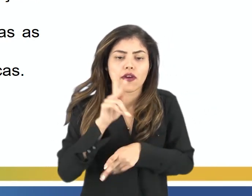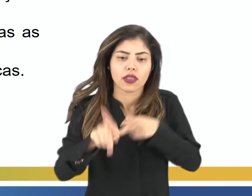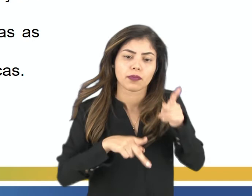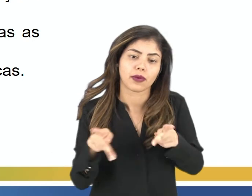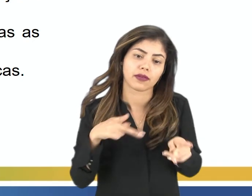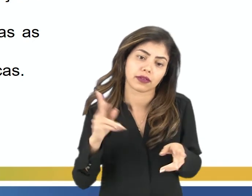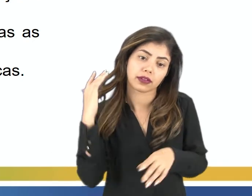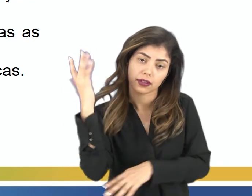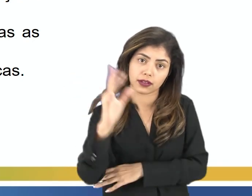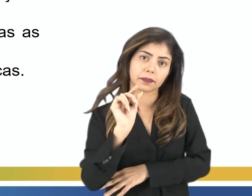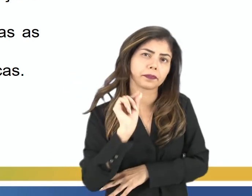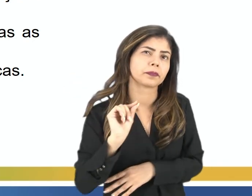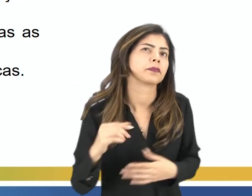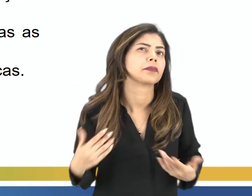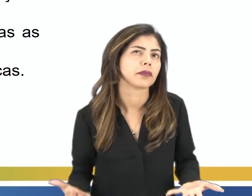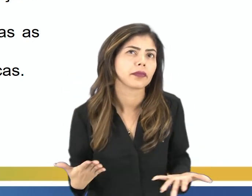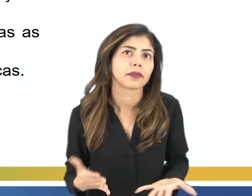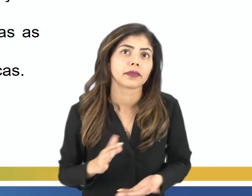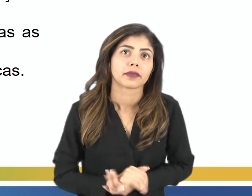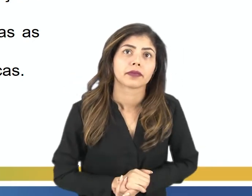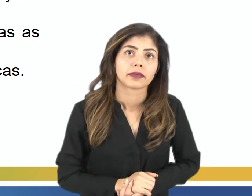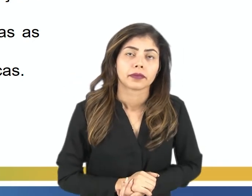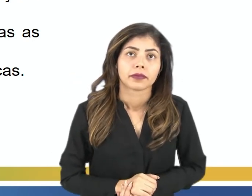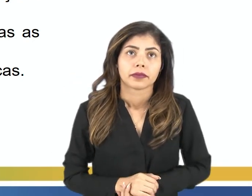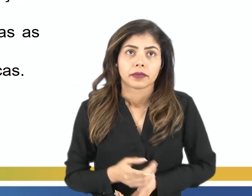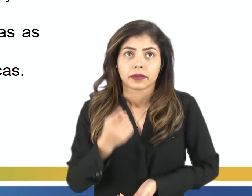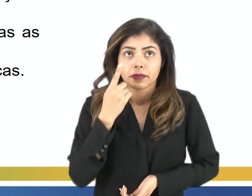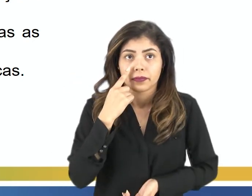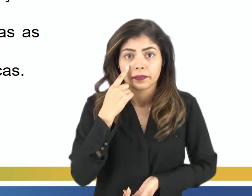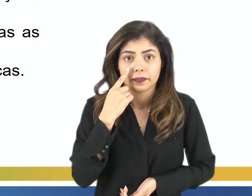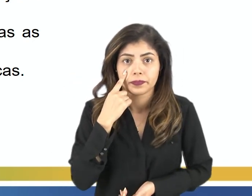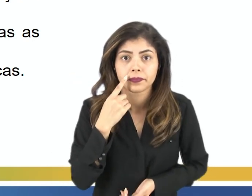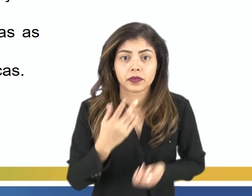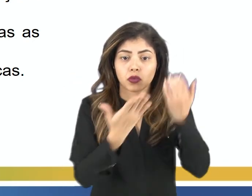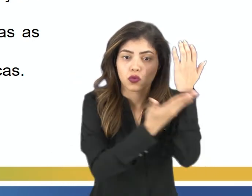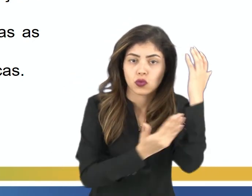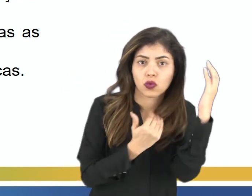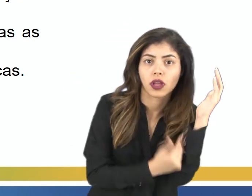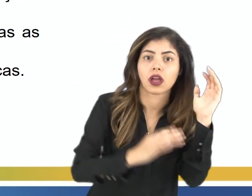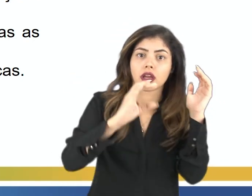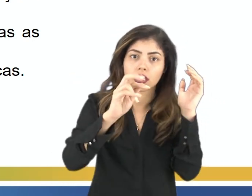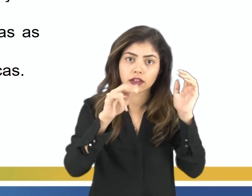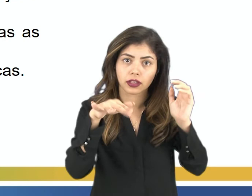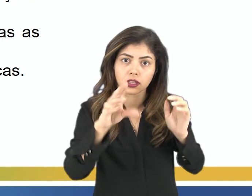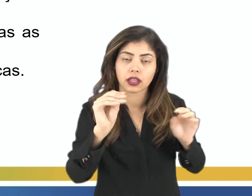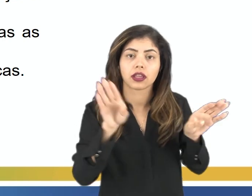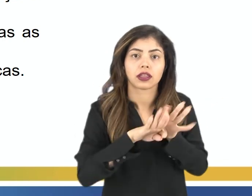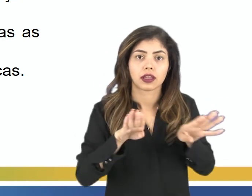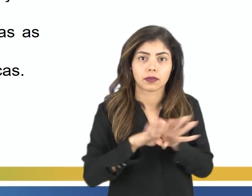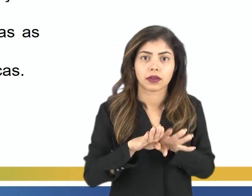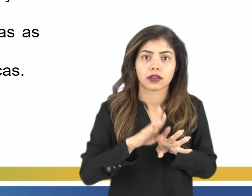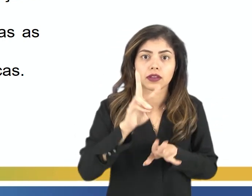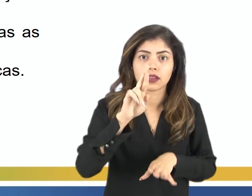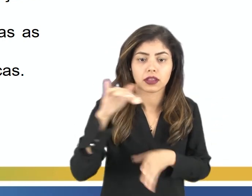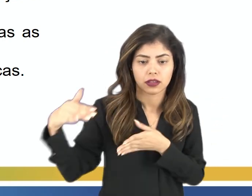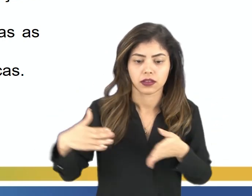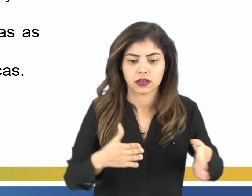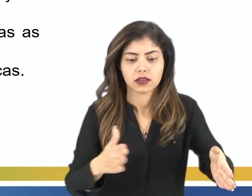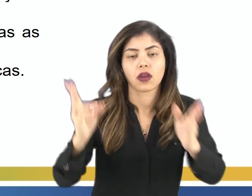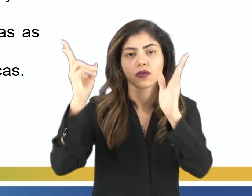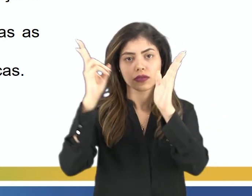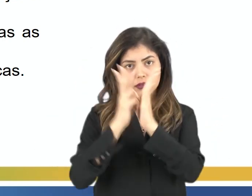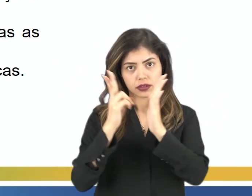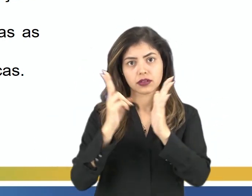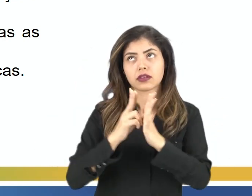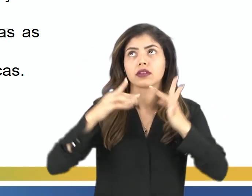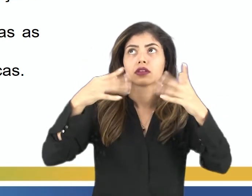da floresta. Quem são eles, né? Além disso, nós temos percebendo que são os seringueiros, os castanheiros, os ribeirinhos, né, os índios.